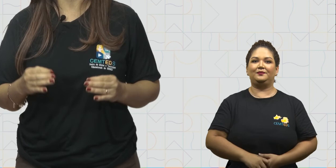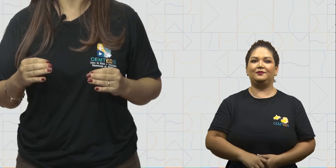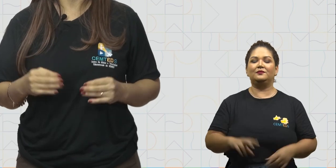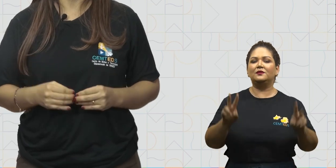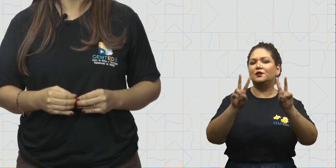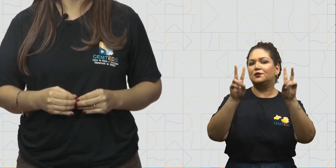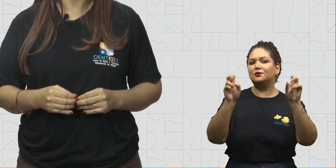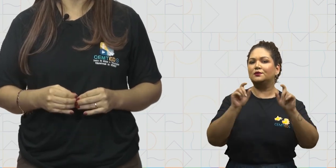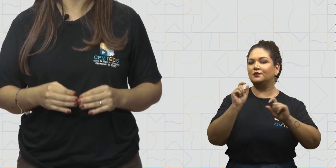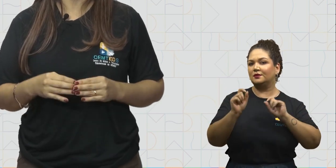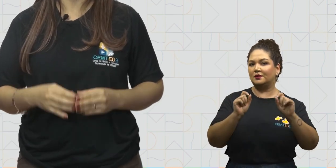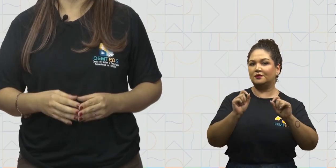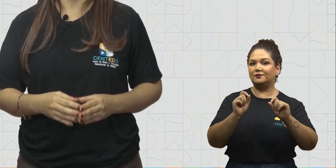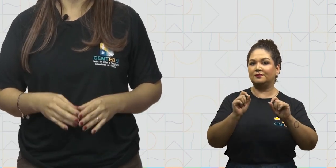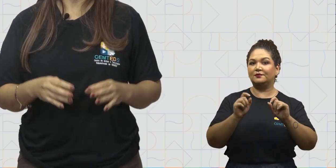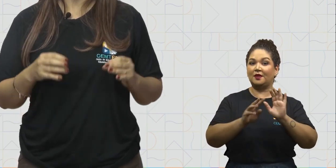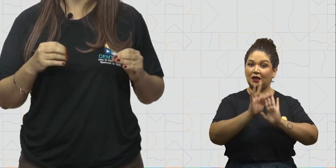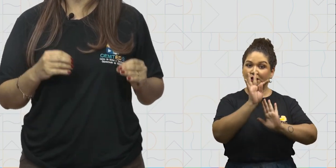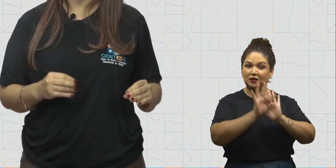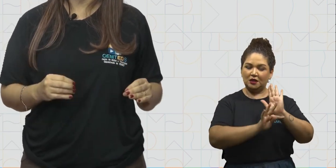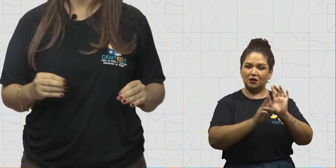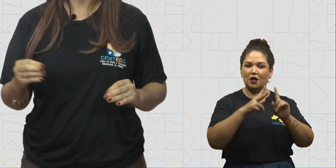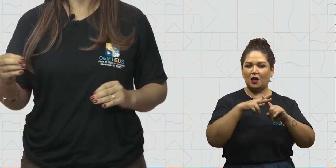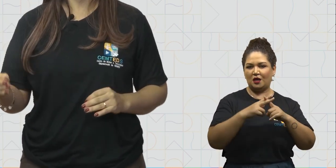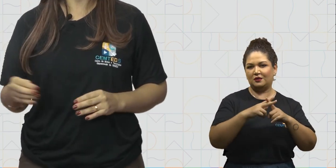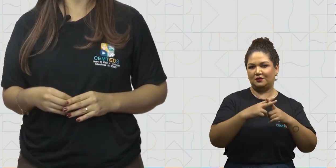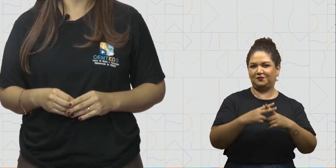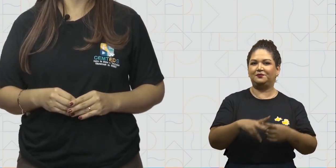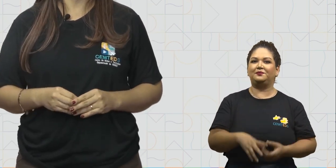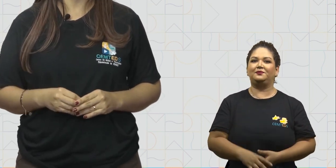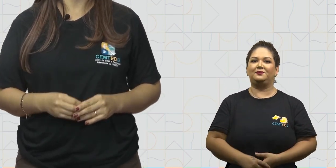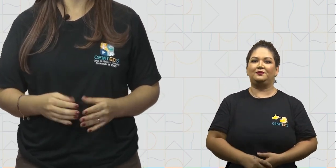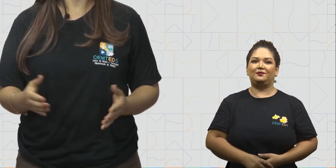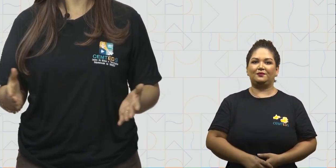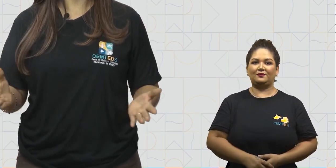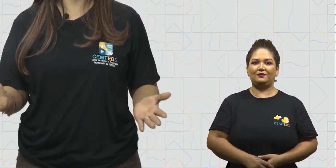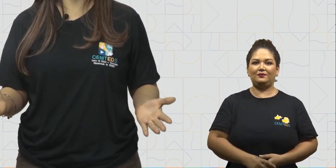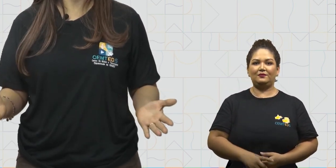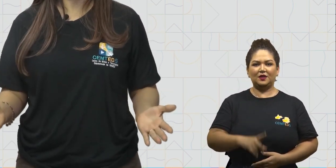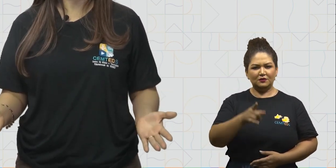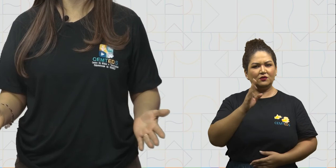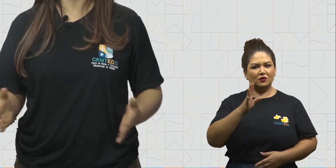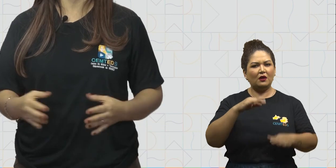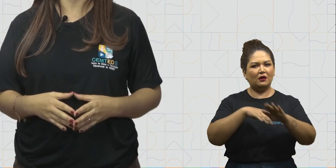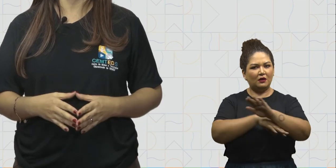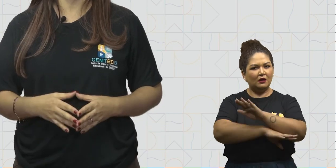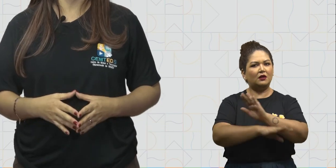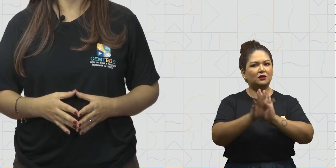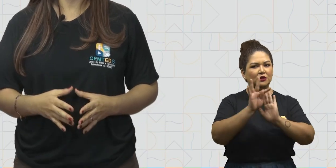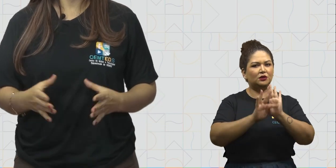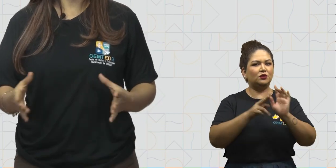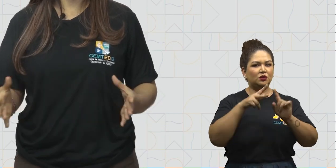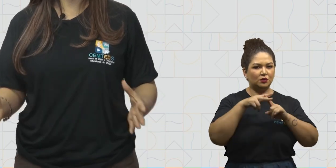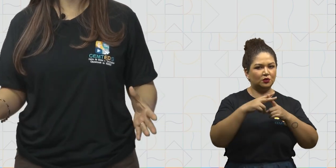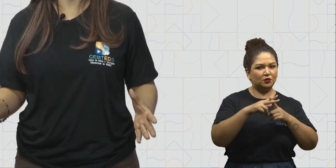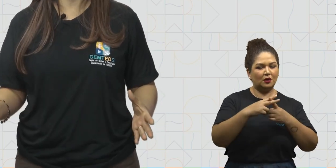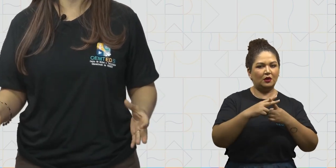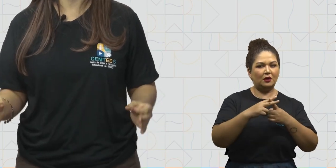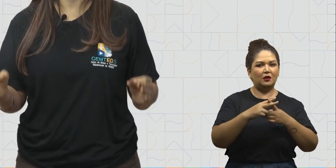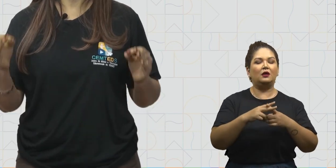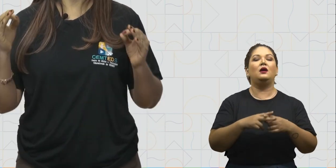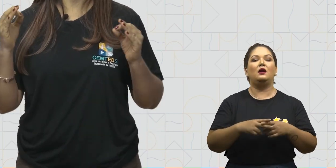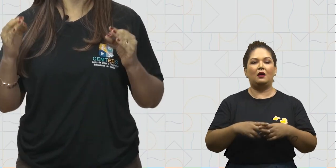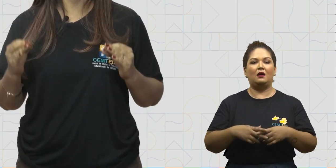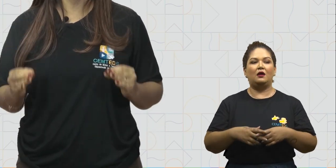portuguesa. O assunto de hoje é reler e revisar textos. Você tem o hábito de revisar? Ainda